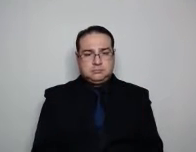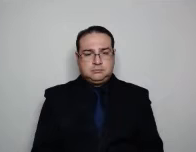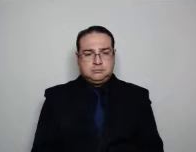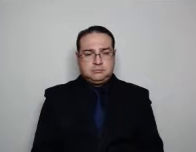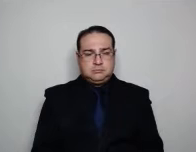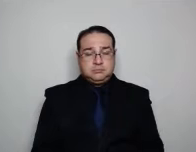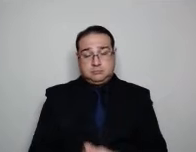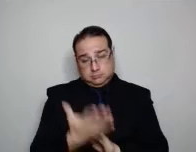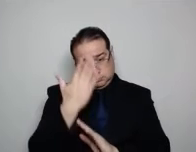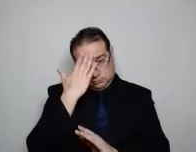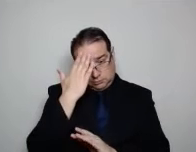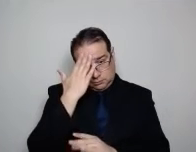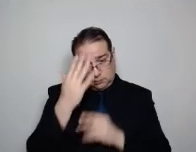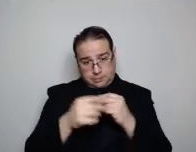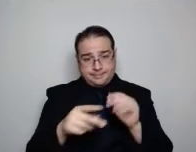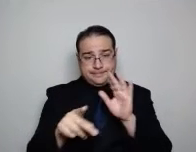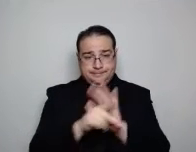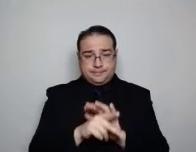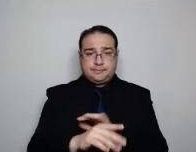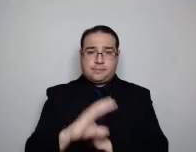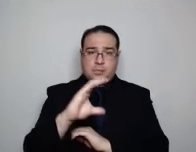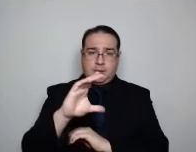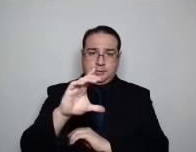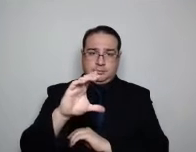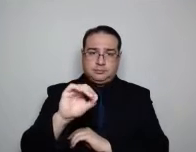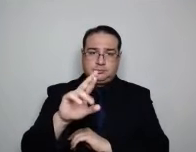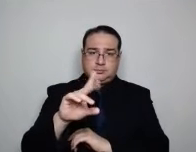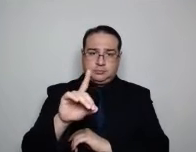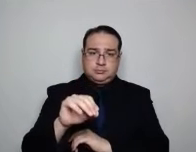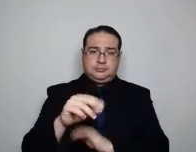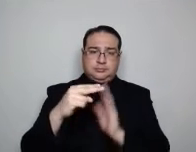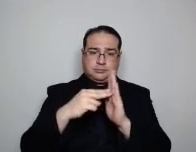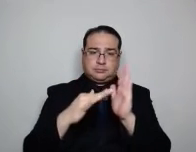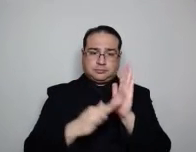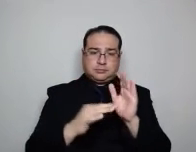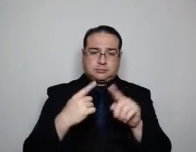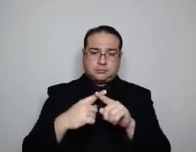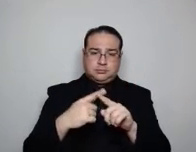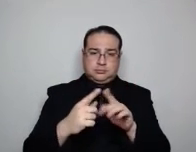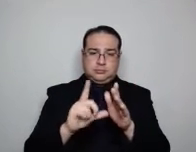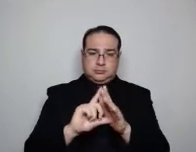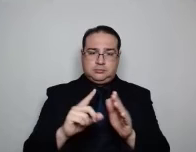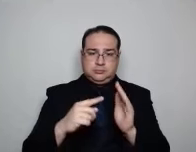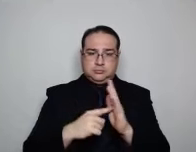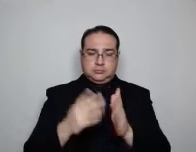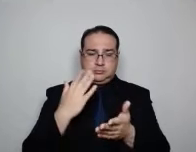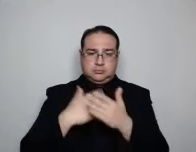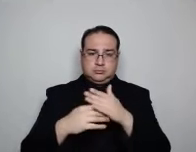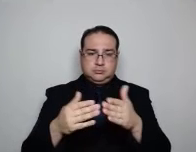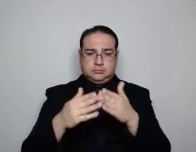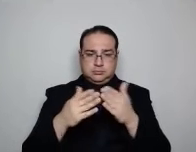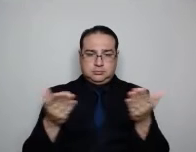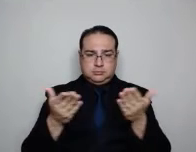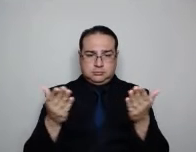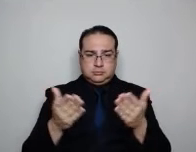reconhecer como devido do crédito das notas fiscais que não foram contempladas na sentença à hora recorrida.